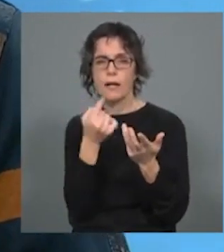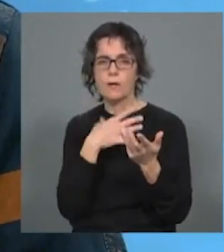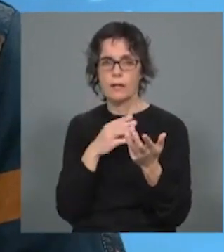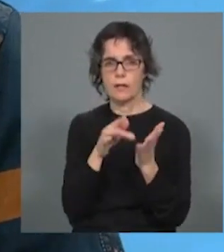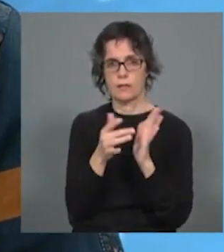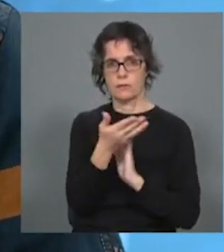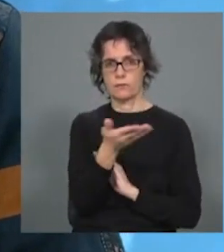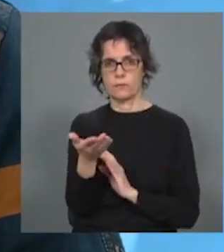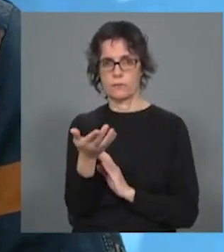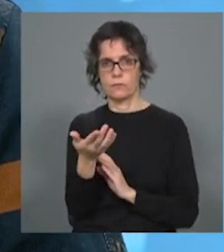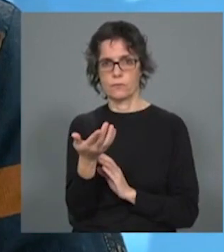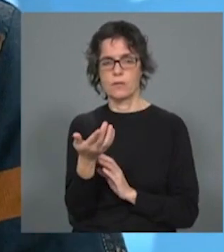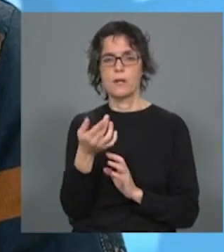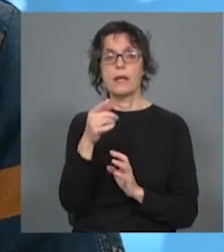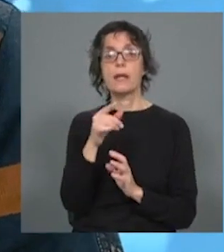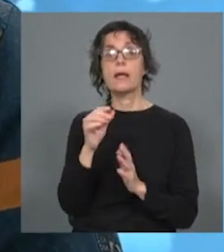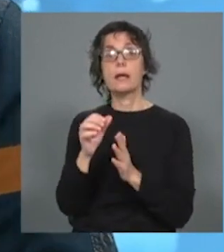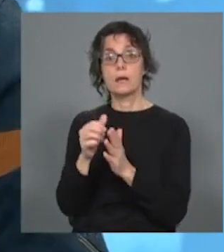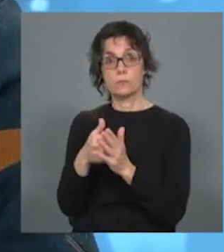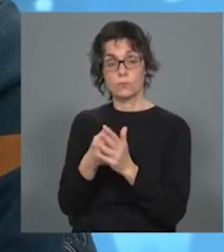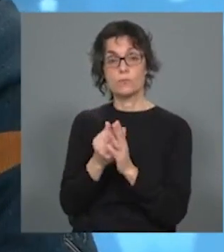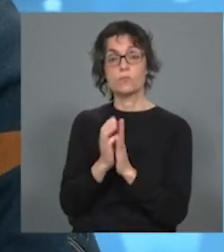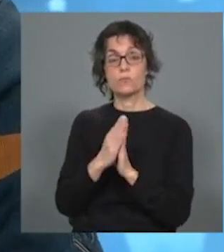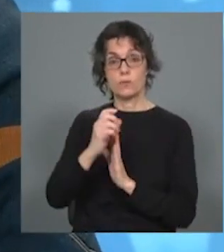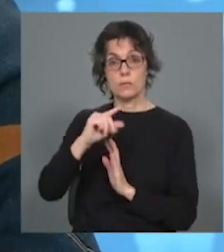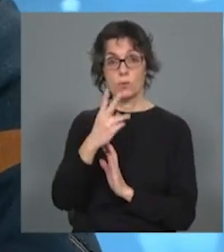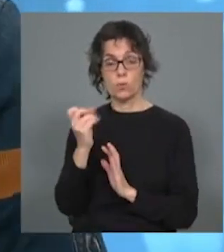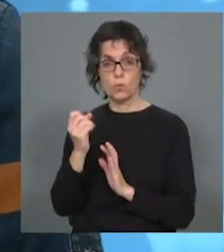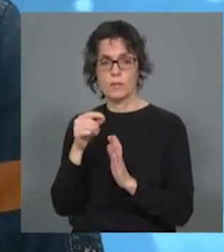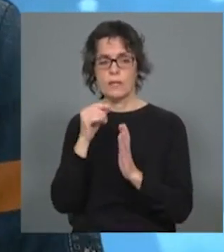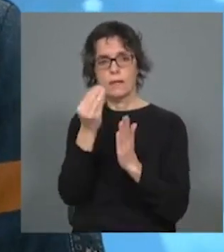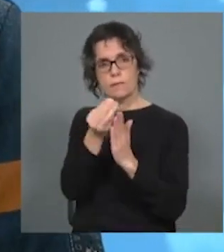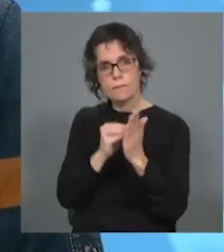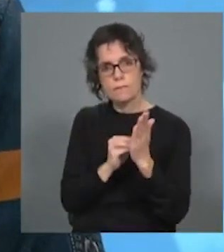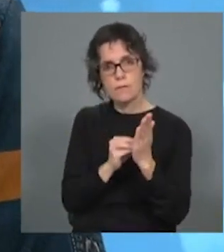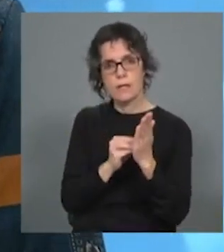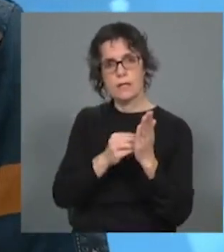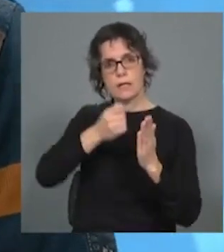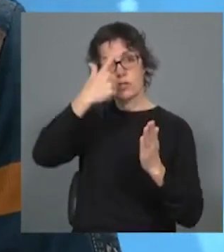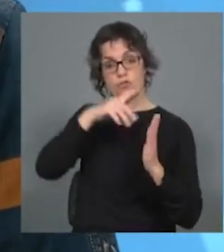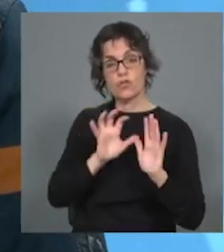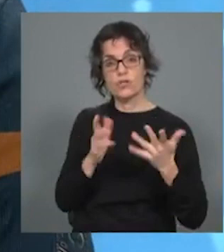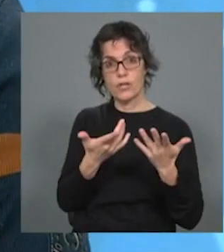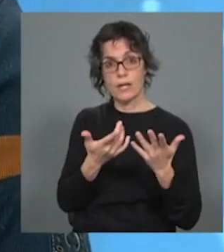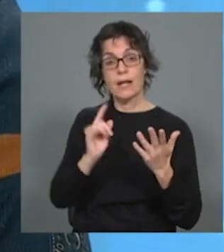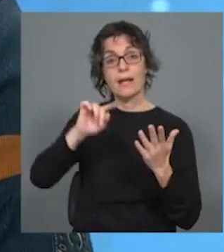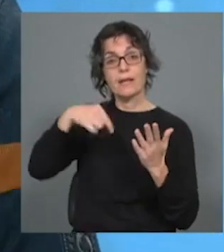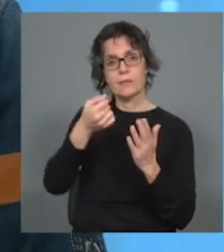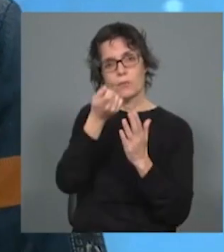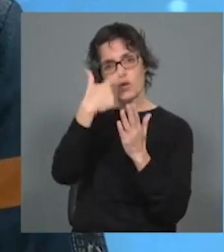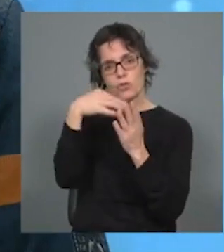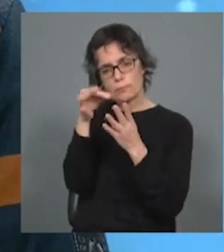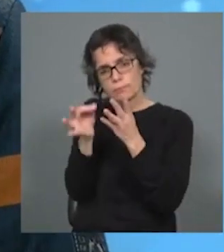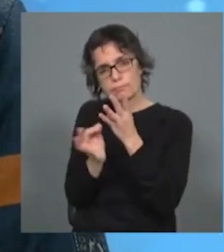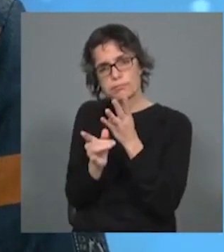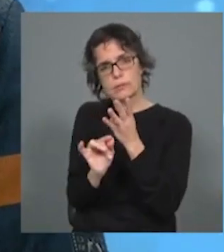a passagem deste grande plano para o pequeno plano. Daí a questão dos detalhes em que nós automaticamente somos